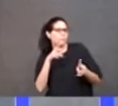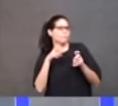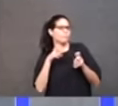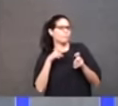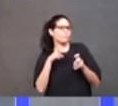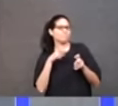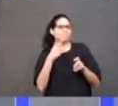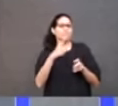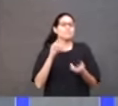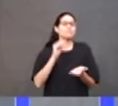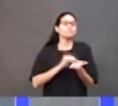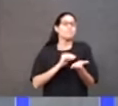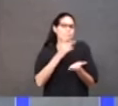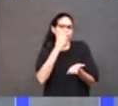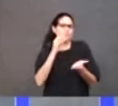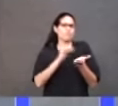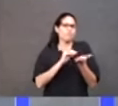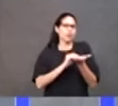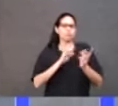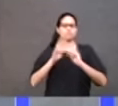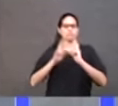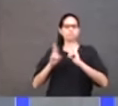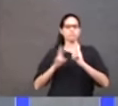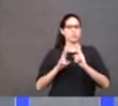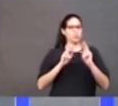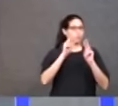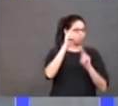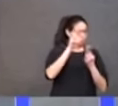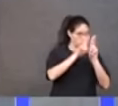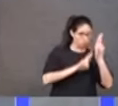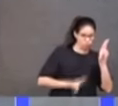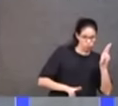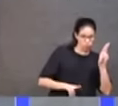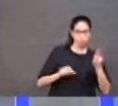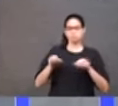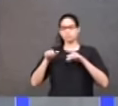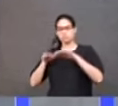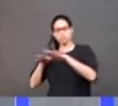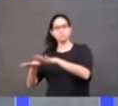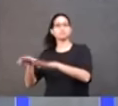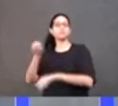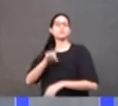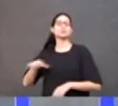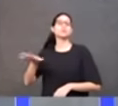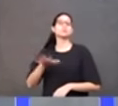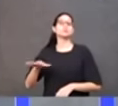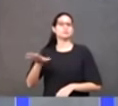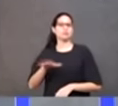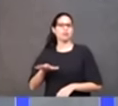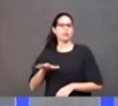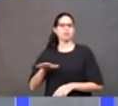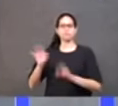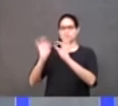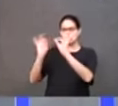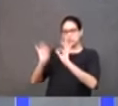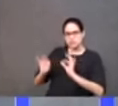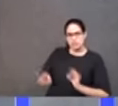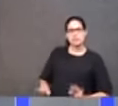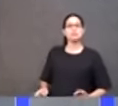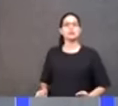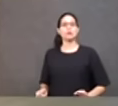direcionado a essa questão da relação da universidade com os movimentos sociais e as organizações da sociedade civil.